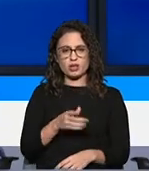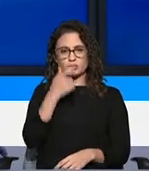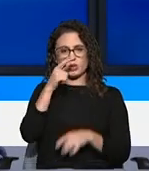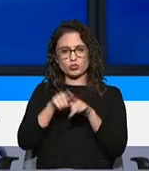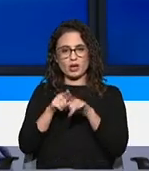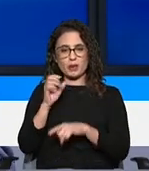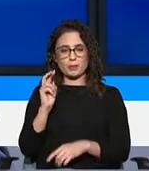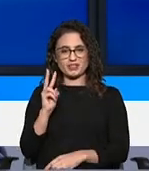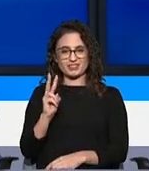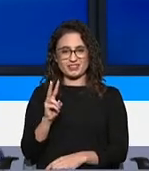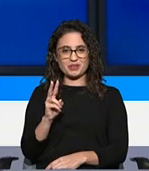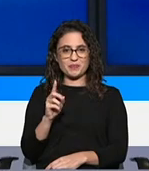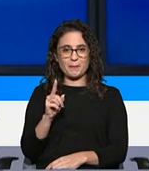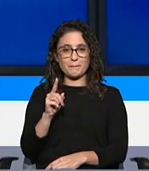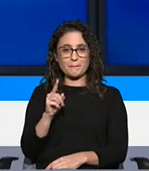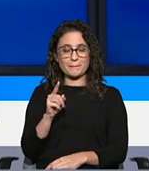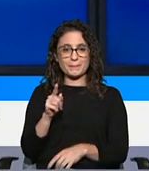investigado senhor estados Obrigado pel vosso obgado